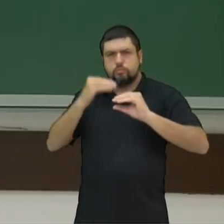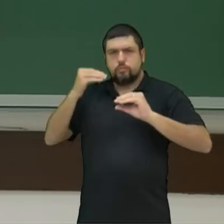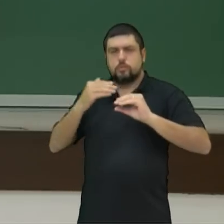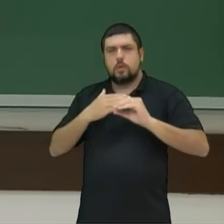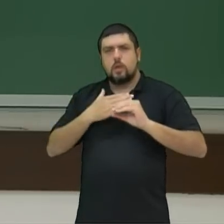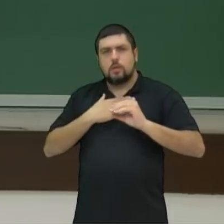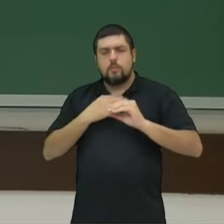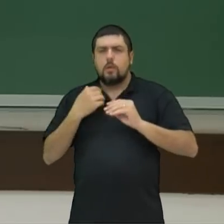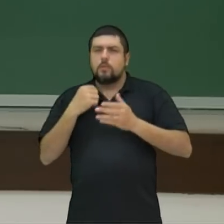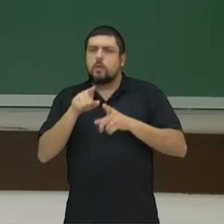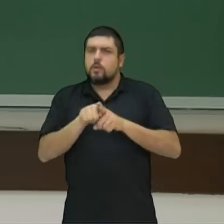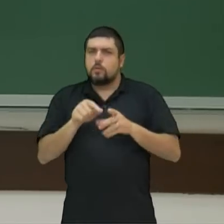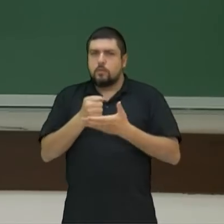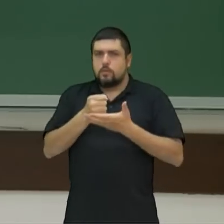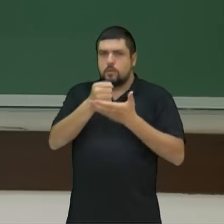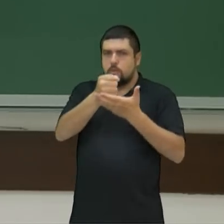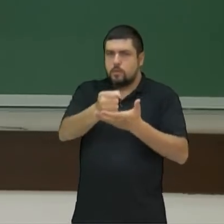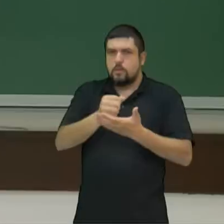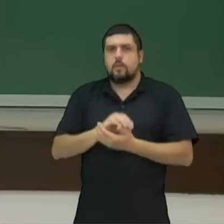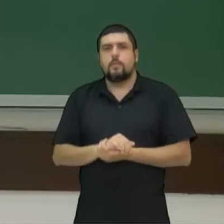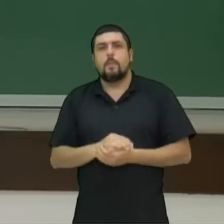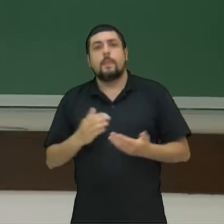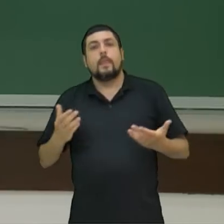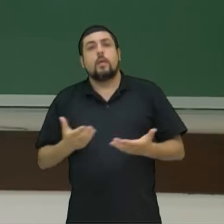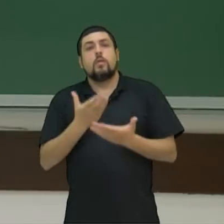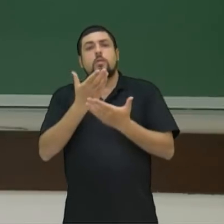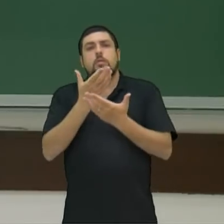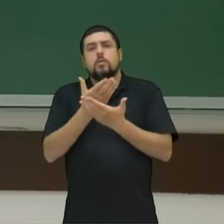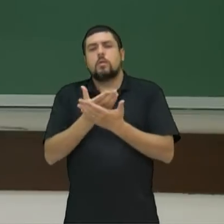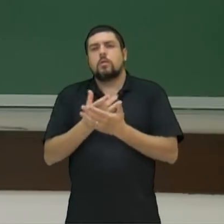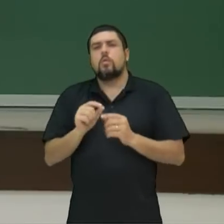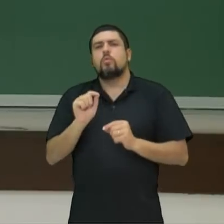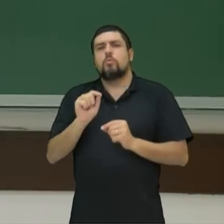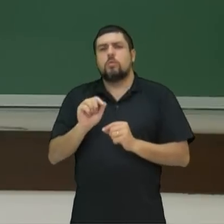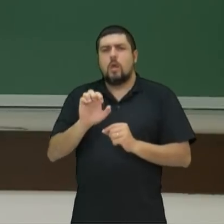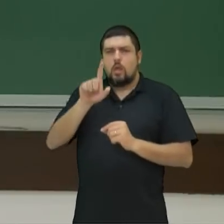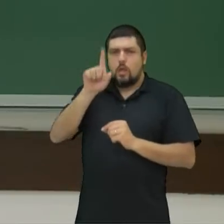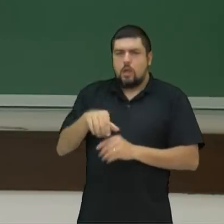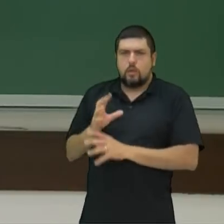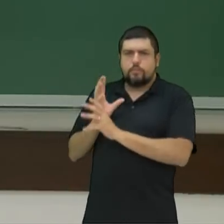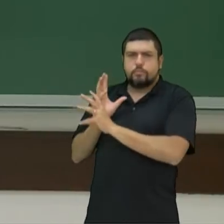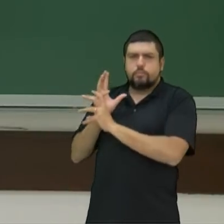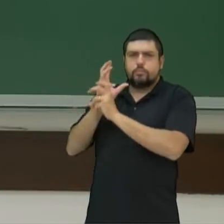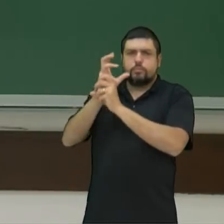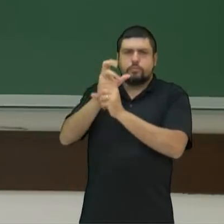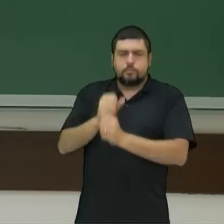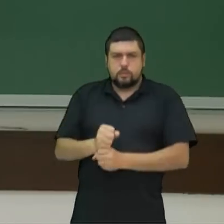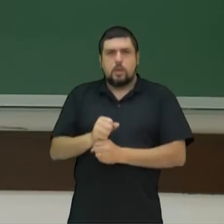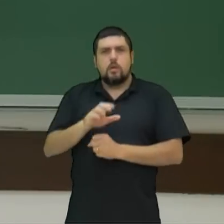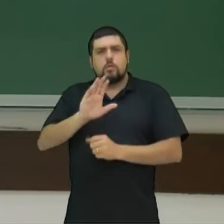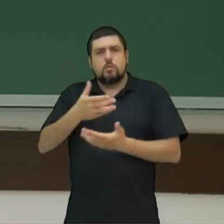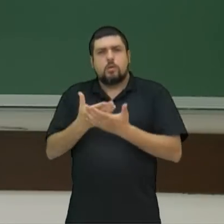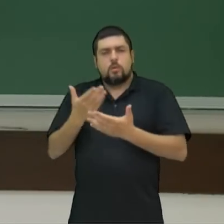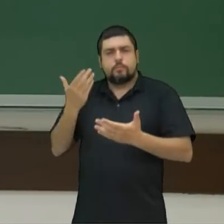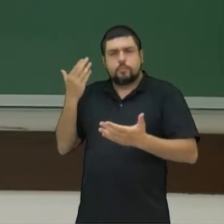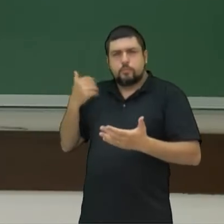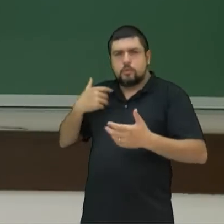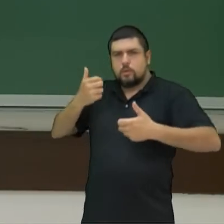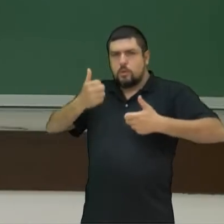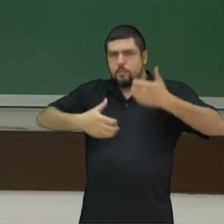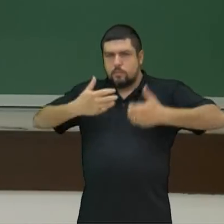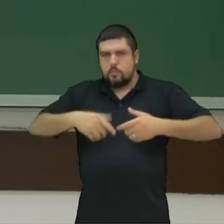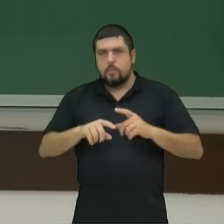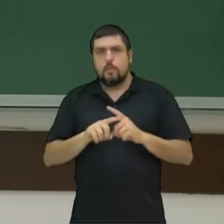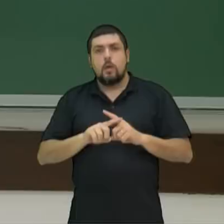está aqui para ajudar também. Na aula de hoje, a gente vai fazer uma revisão de coisas que a gente está vendo nas aulas anteriores, né? Mas antes,